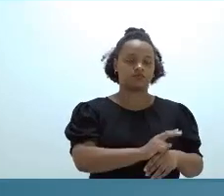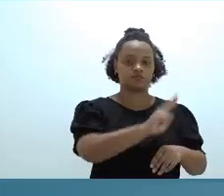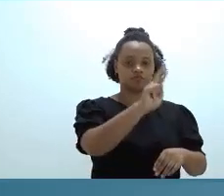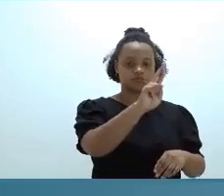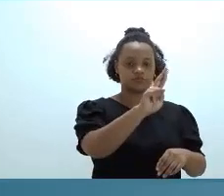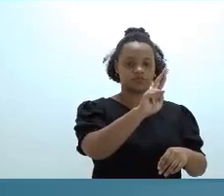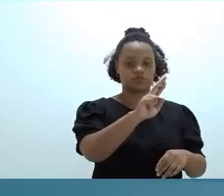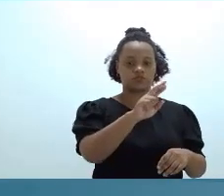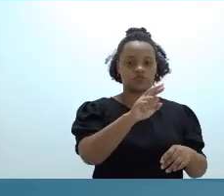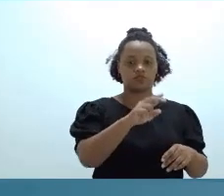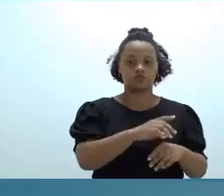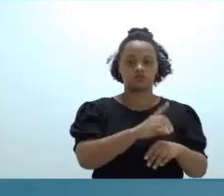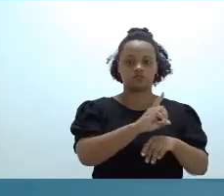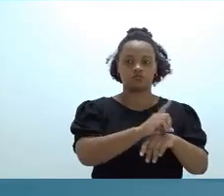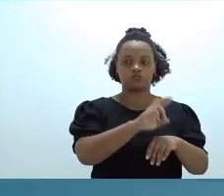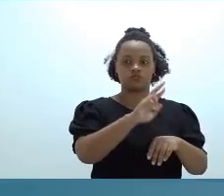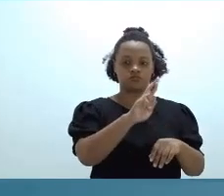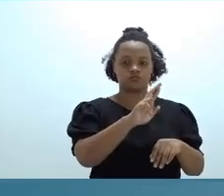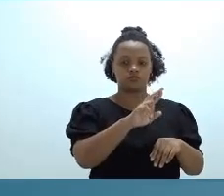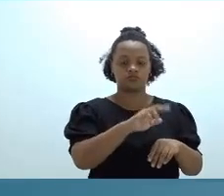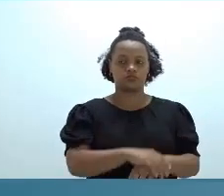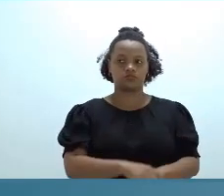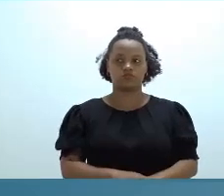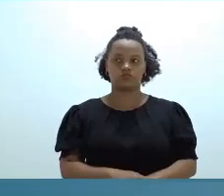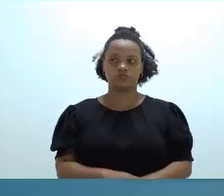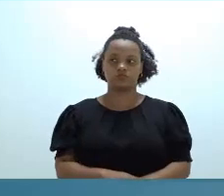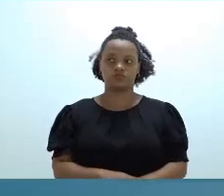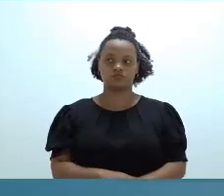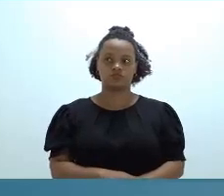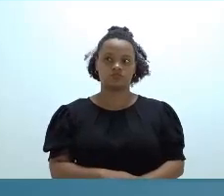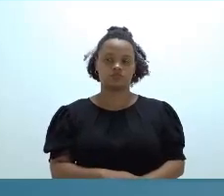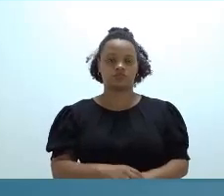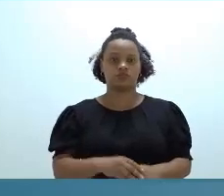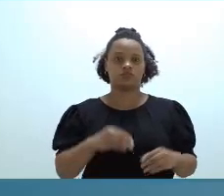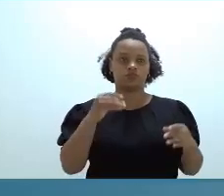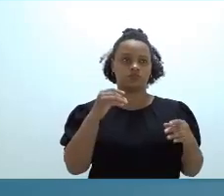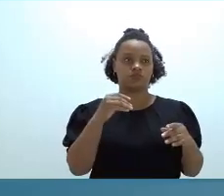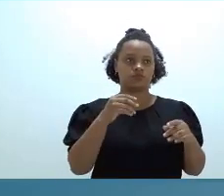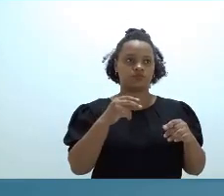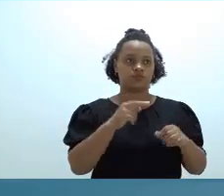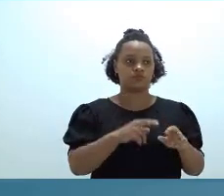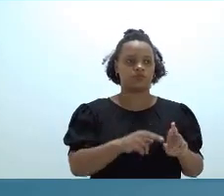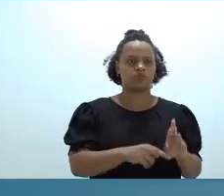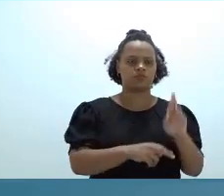Filho, impetrado governador do Estado do Pará, procurador-geral de Justiça Dr. César